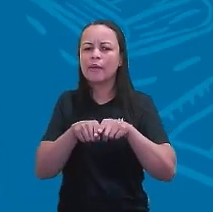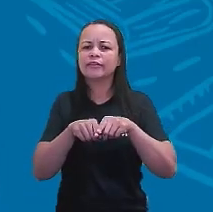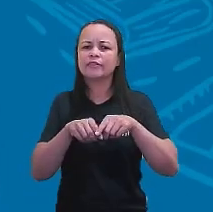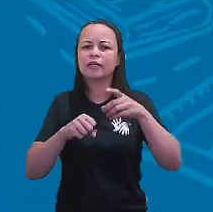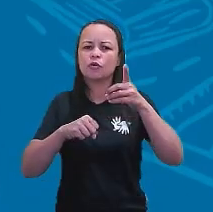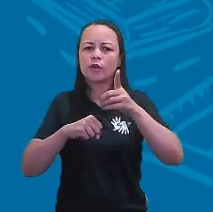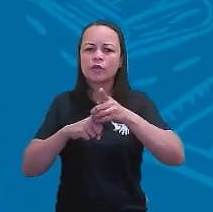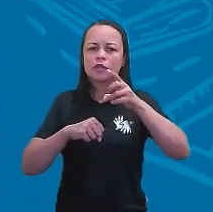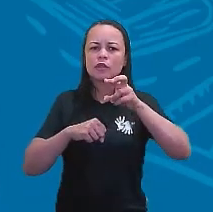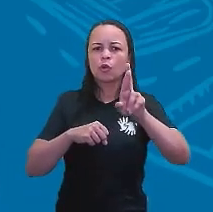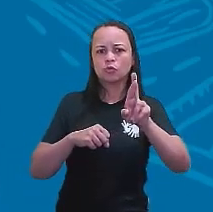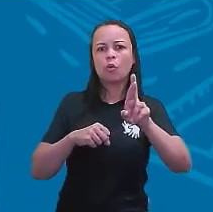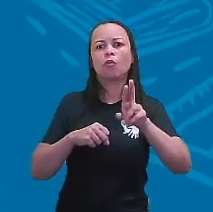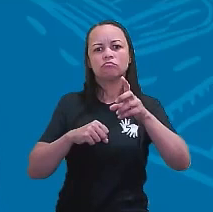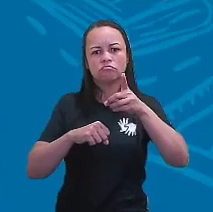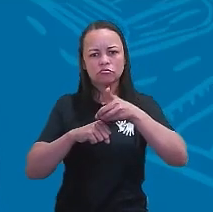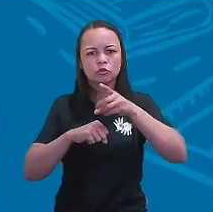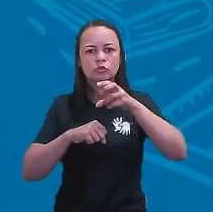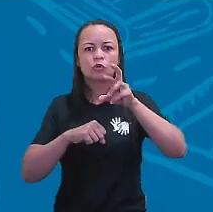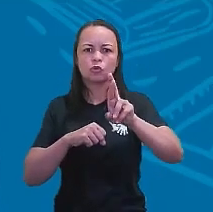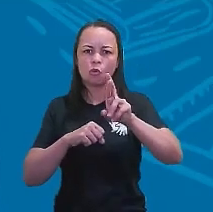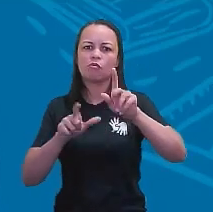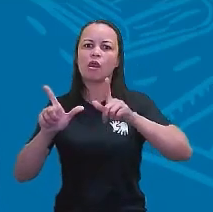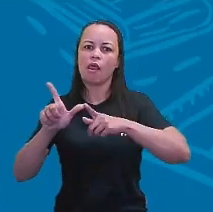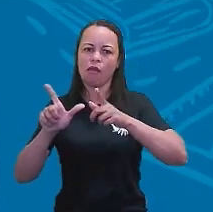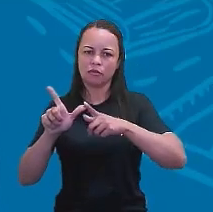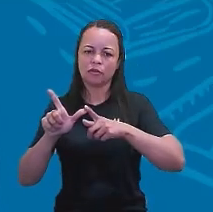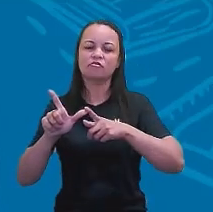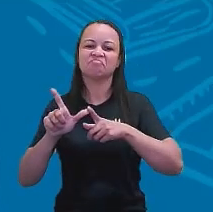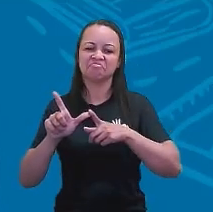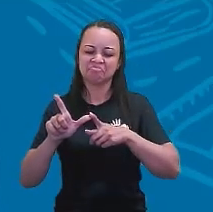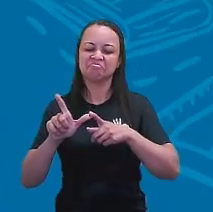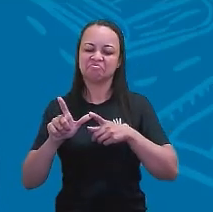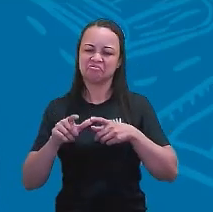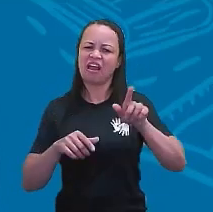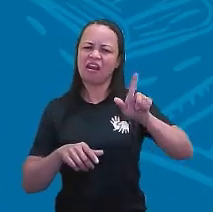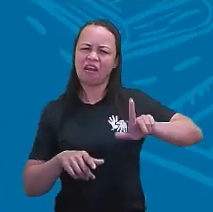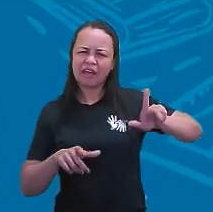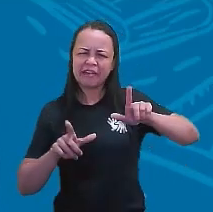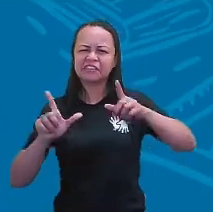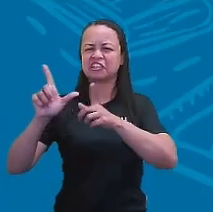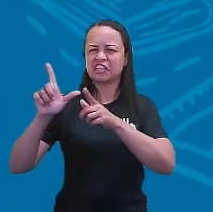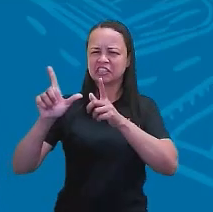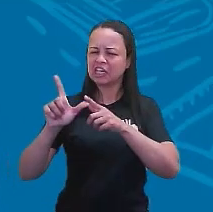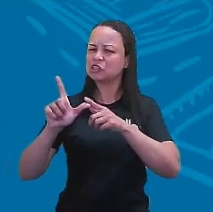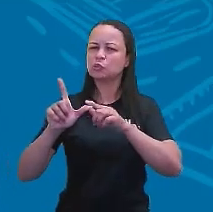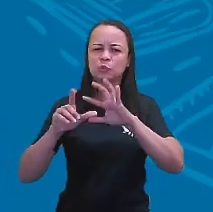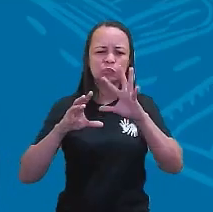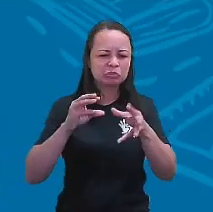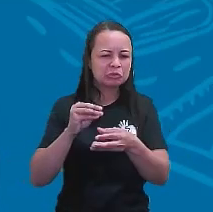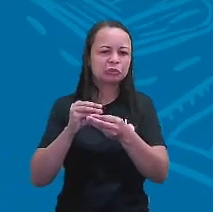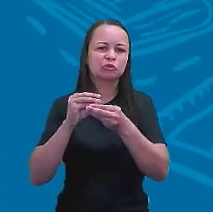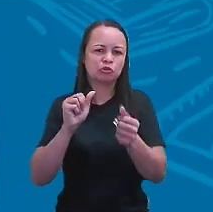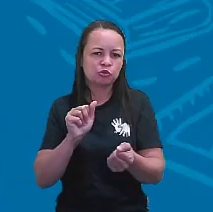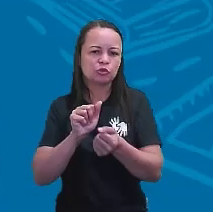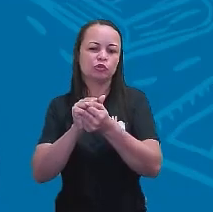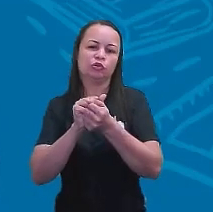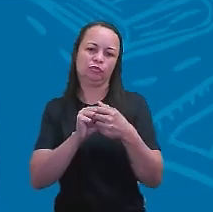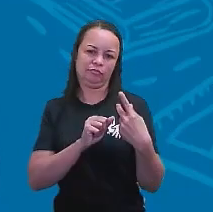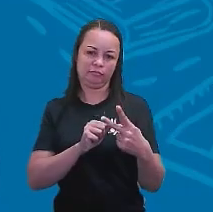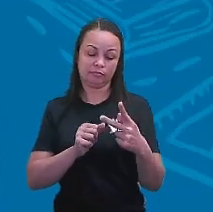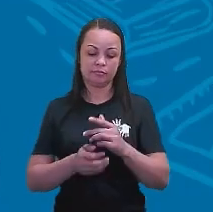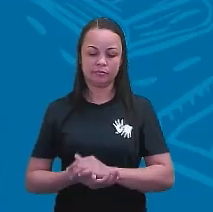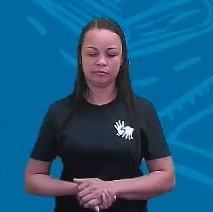doutor. Gente, é doutor em letras. Tudo a ver, não é isso? Literatura, letras, tudo a ver com esse campo.